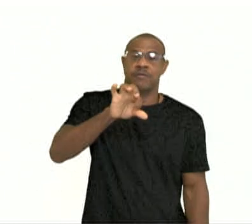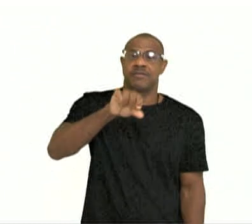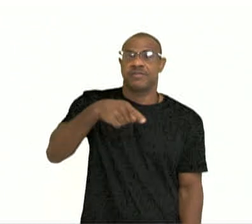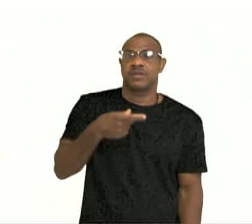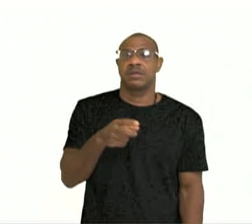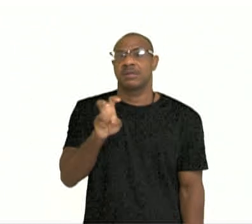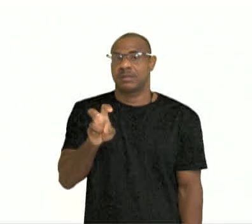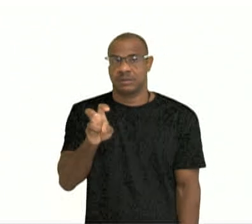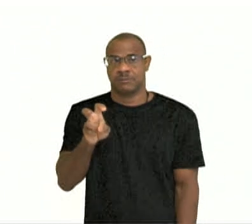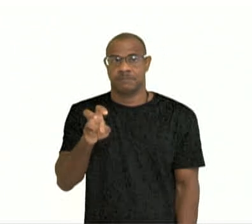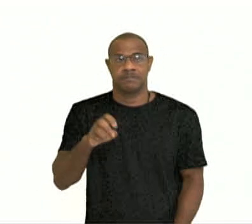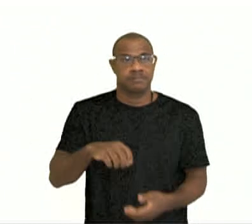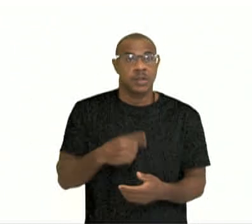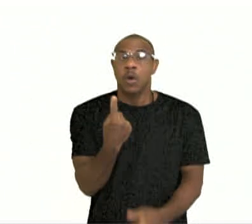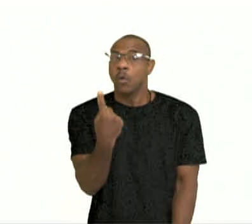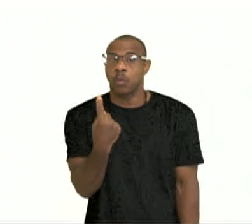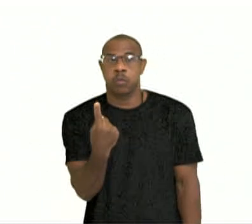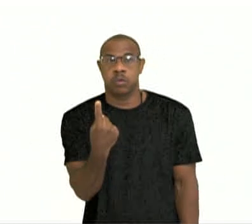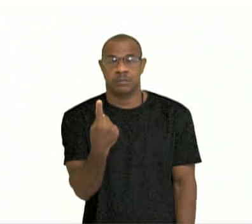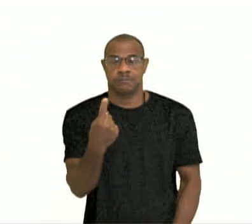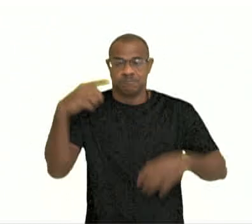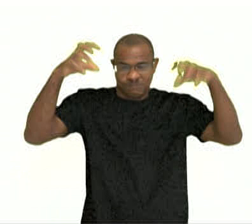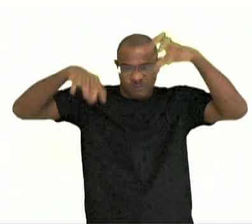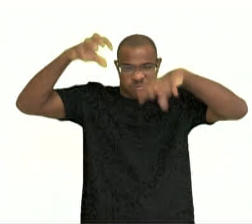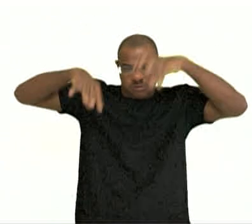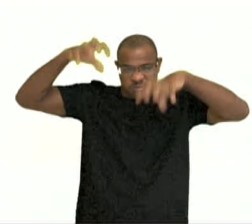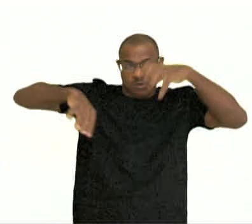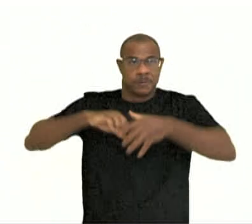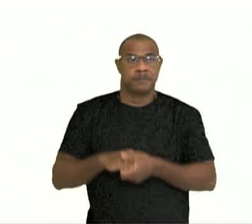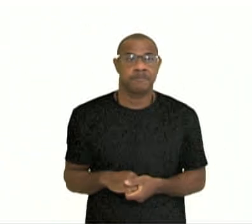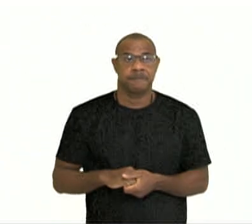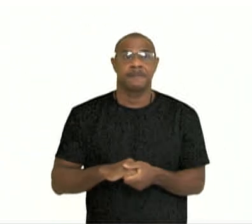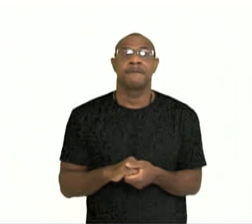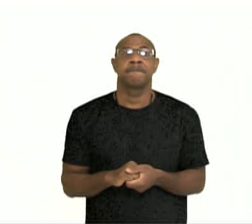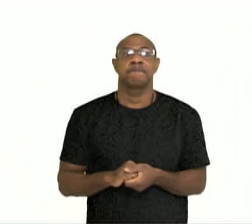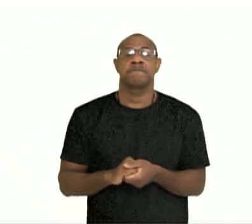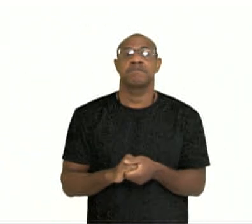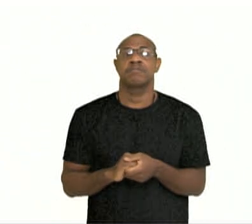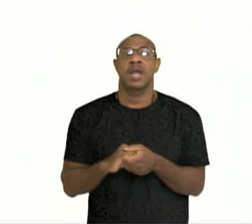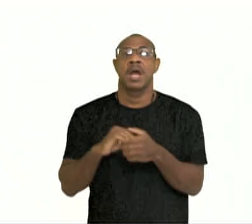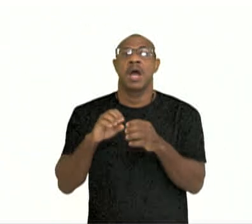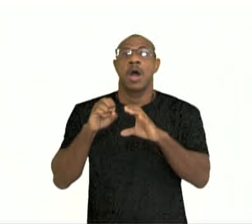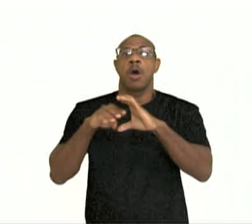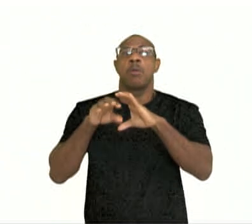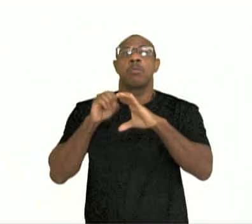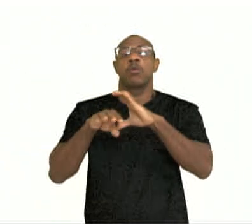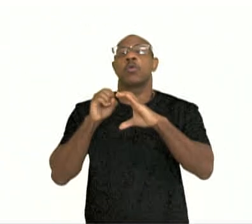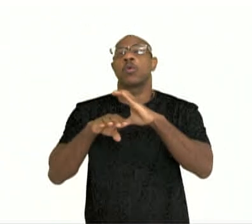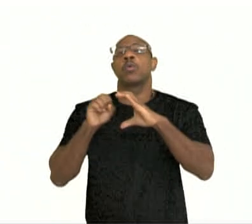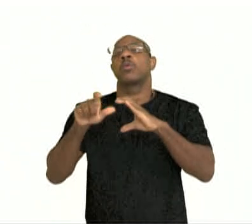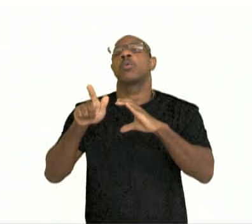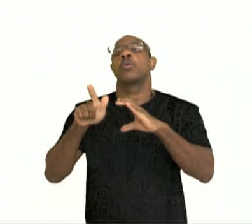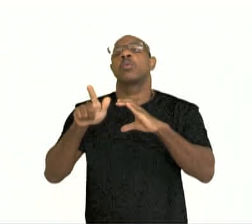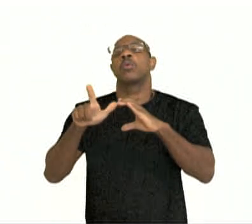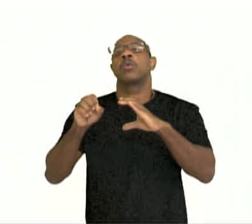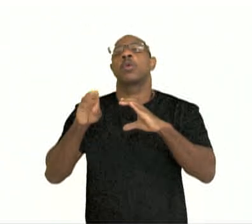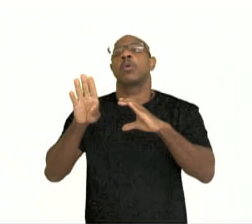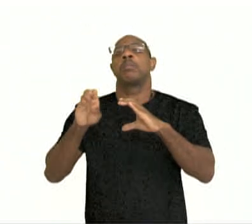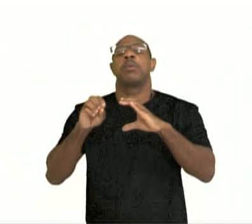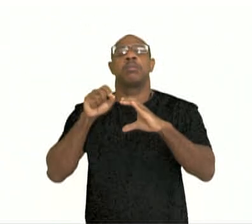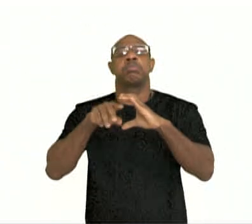Muito importante aqui eu colocar a fonte, G1 Globo, que é a referência dessa notícia